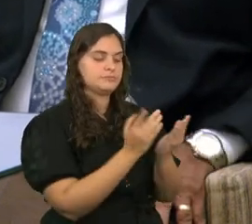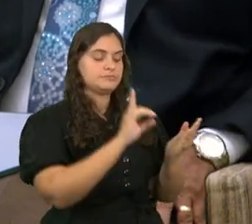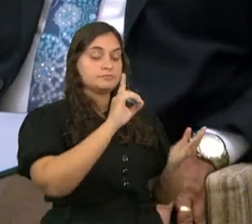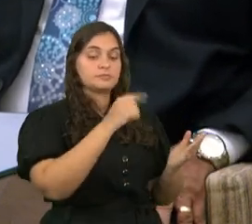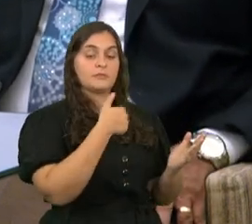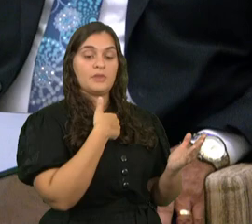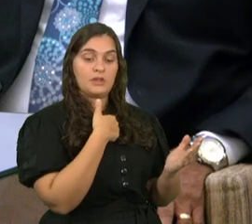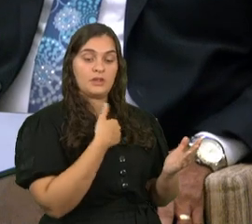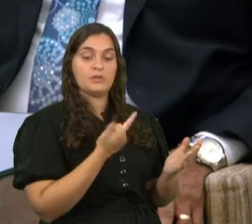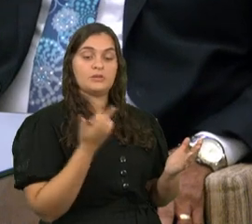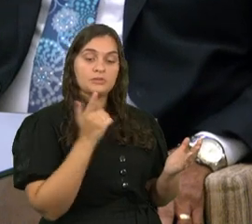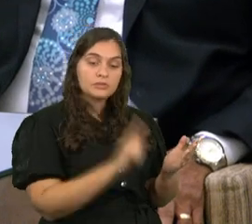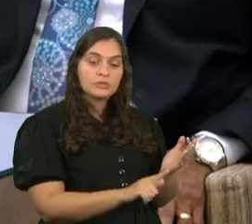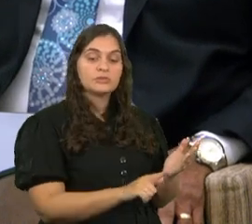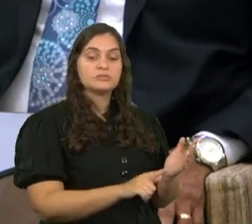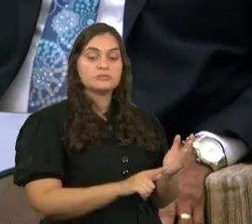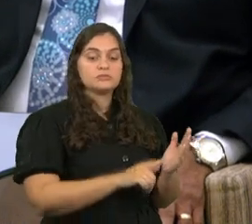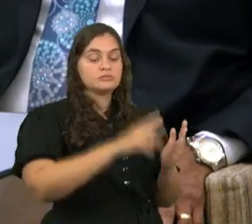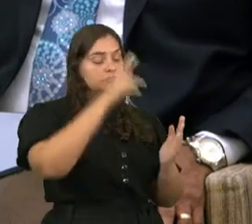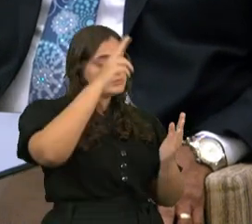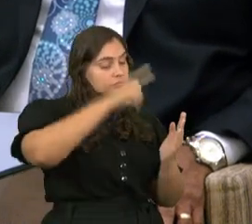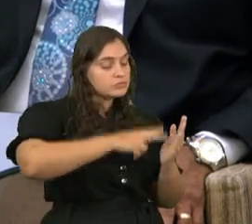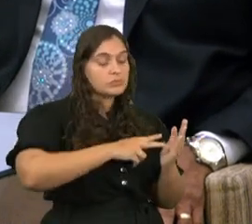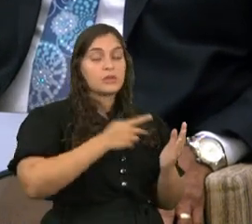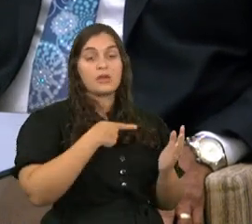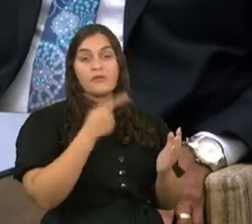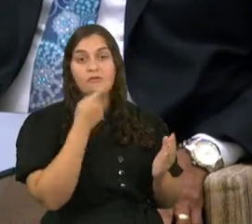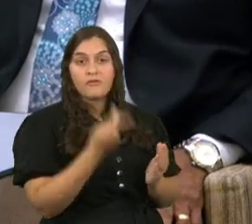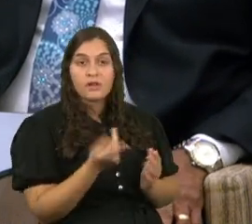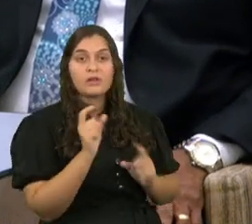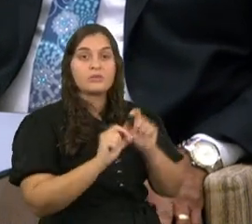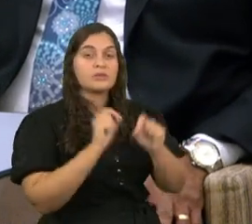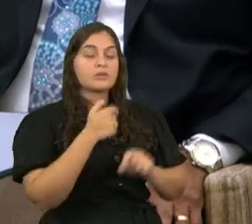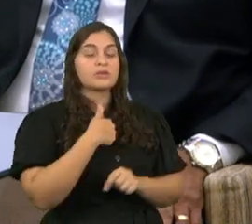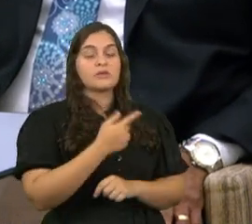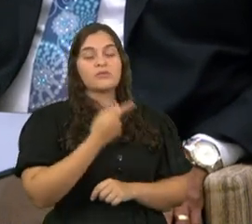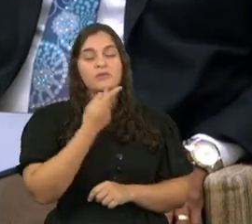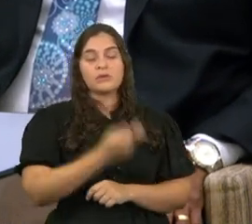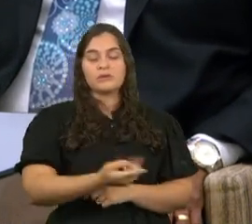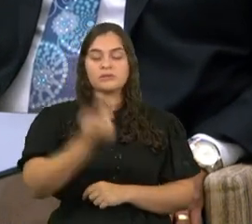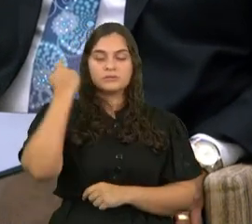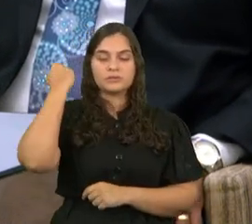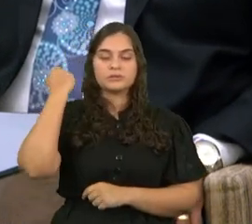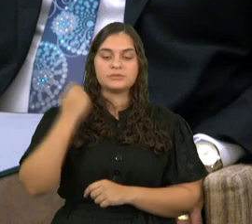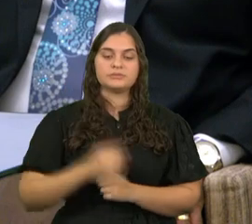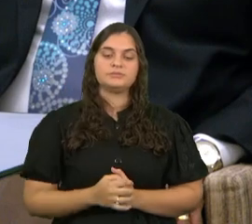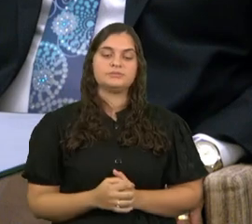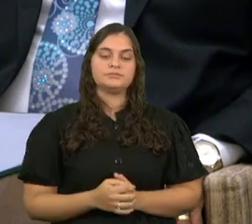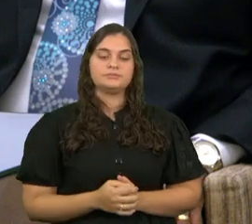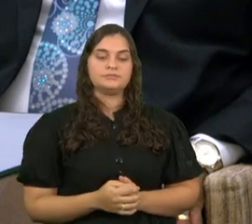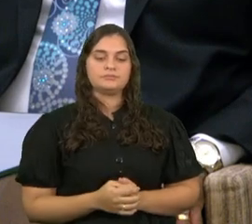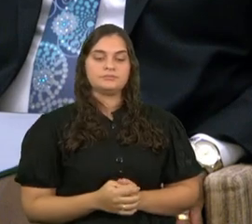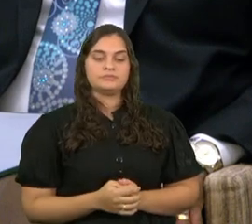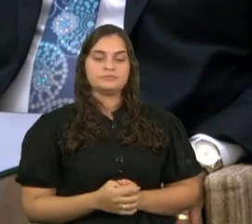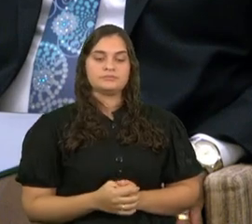encerrar, repetir o que eu lhe disse ontem. Eu conheci uma pessoa de muito